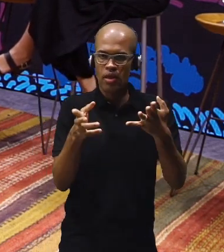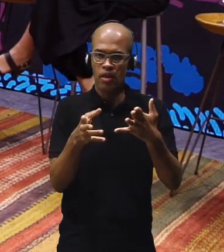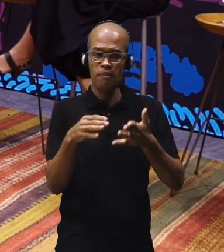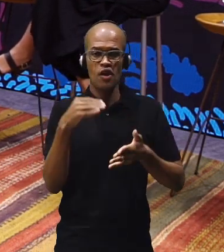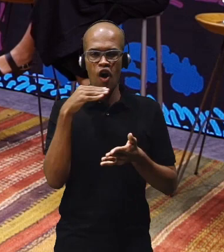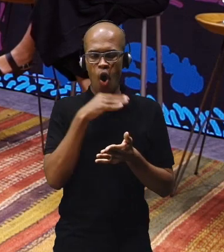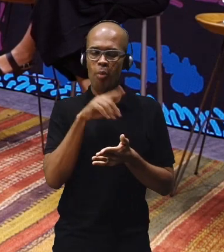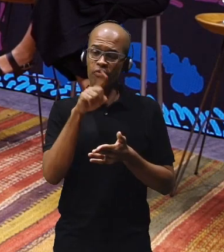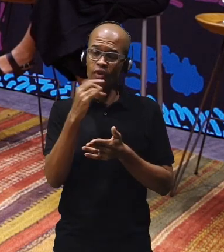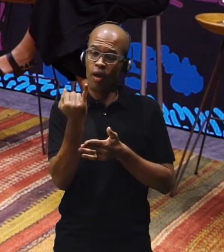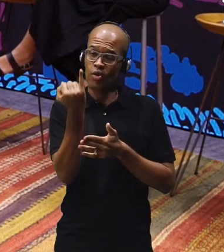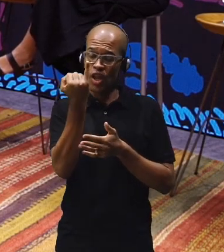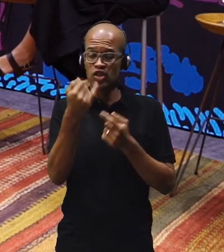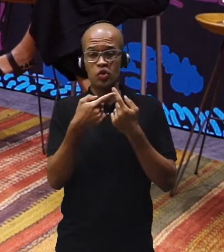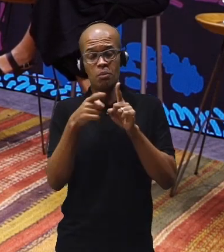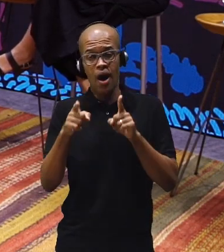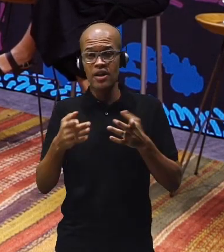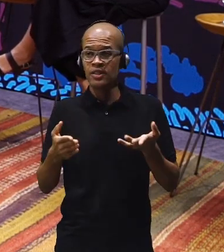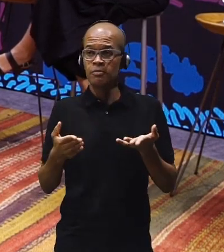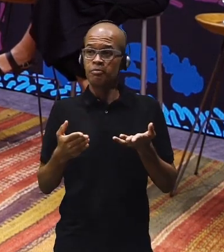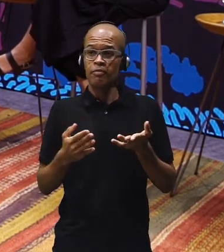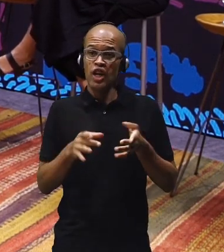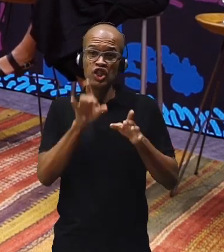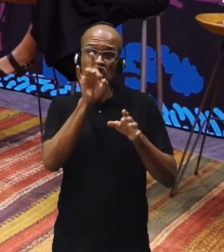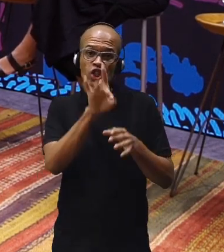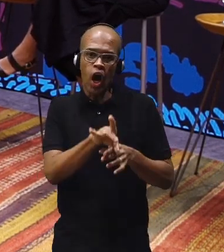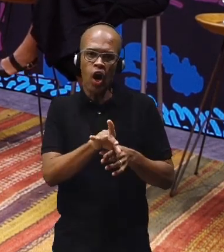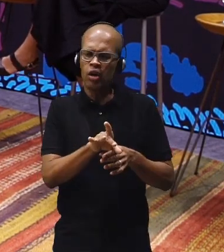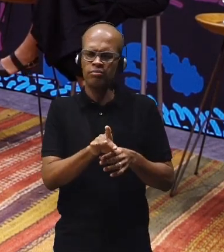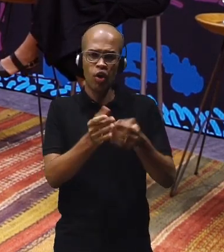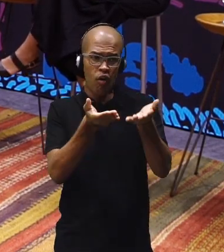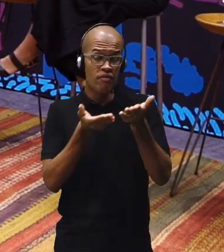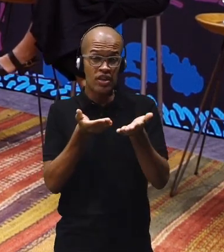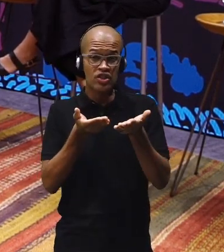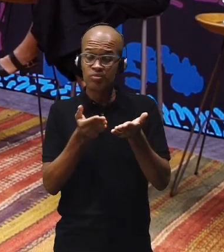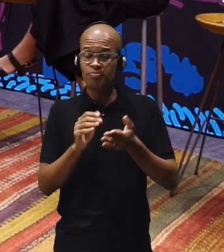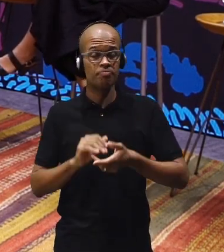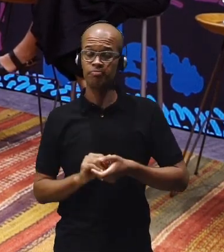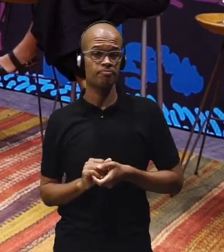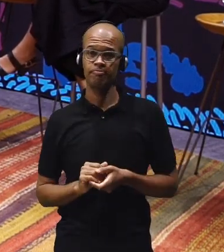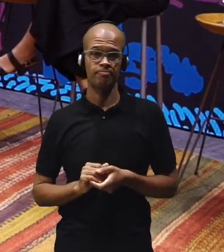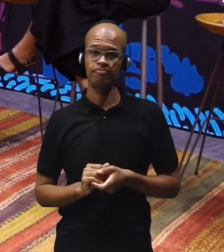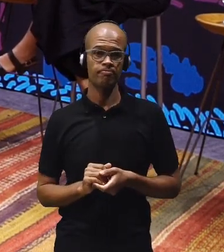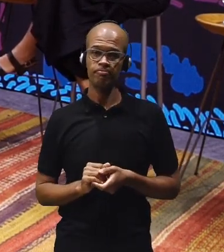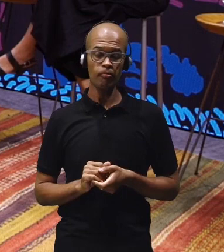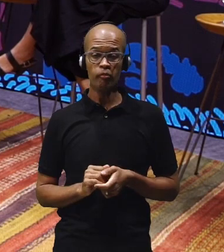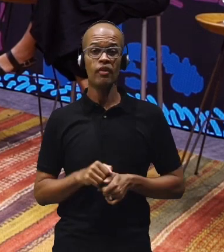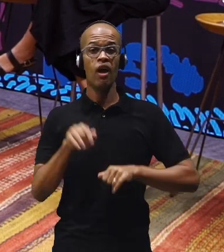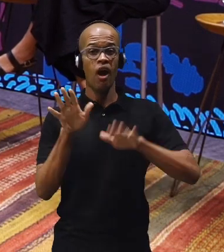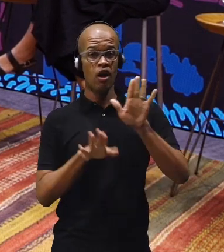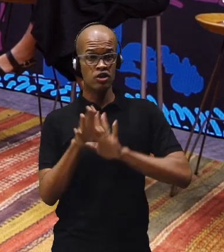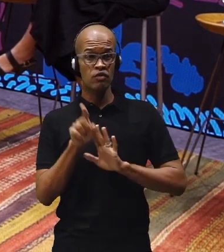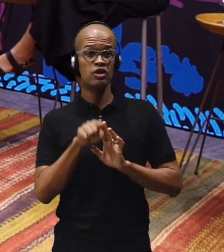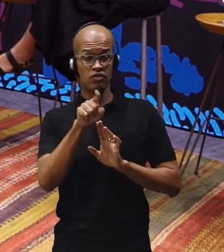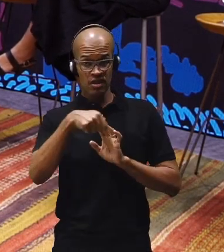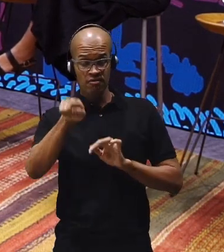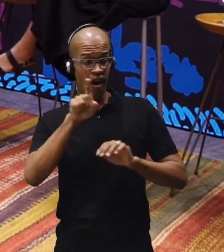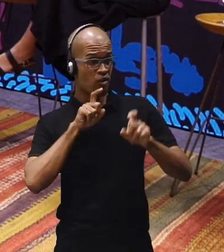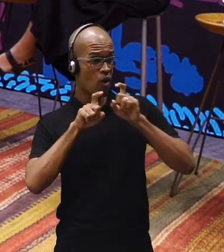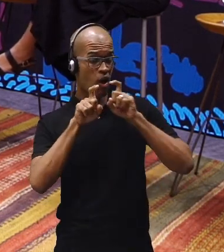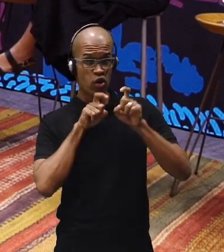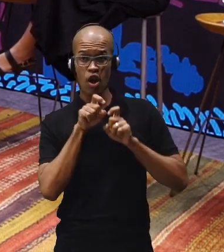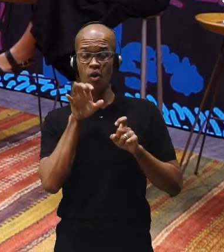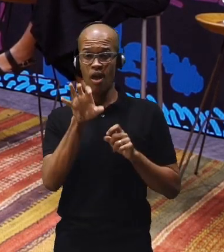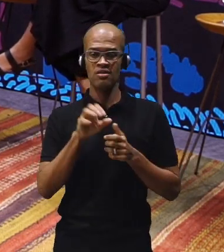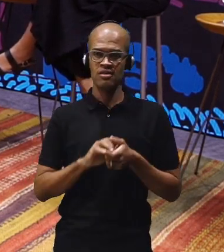óbvio que é super importante, mas não pode parar por aí, só no convite, sabe? Muitas vezes você vai numa reunião que é